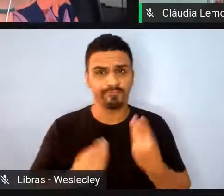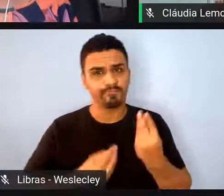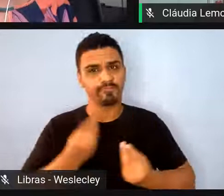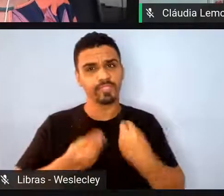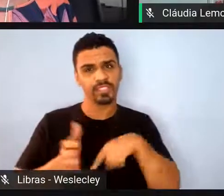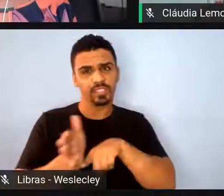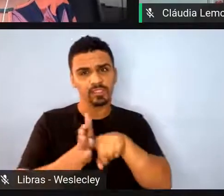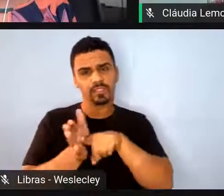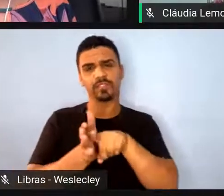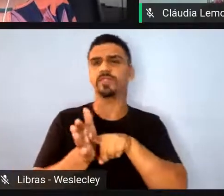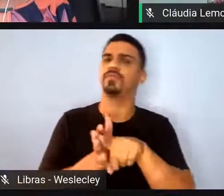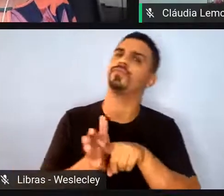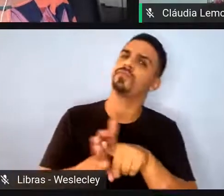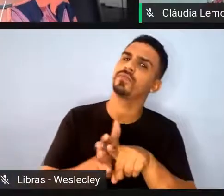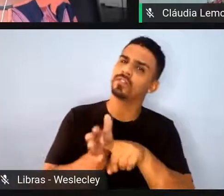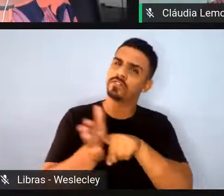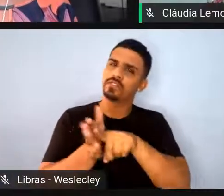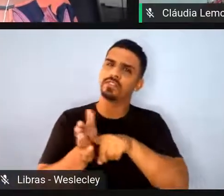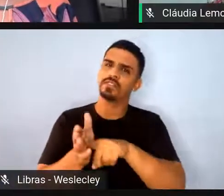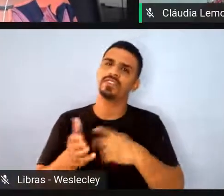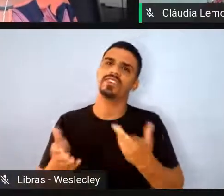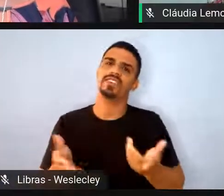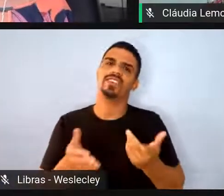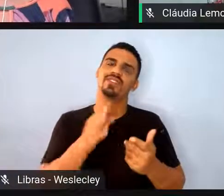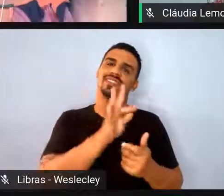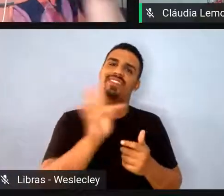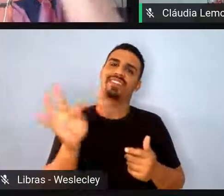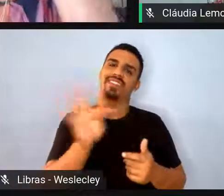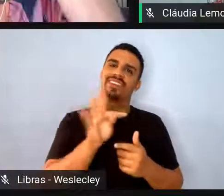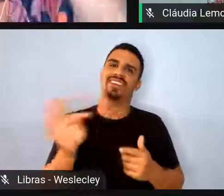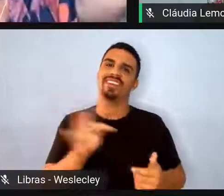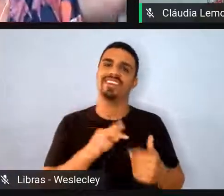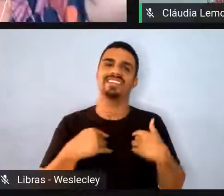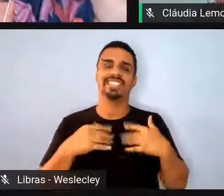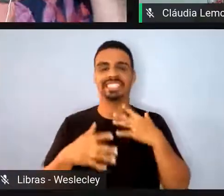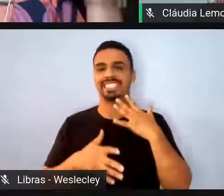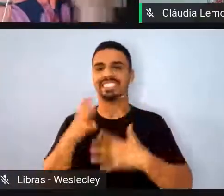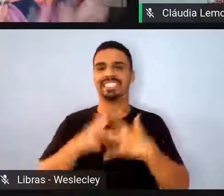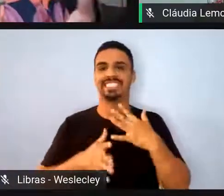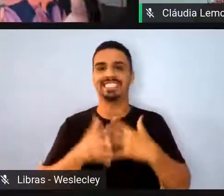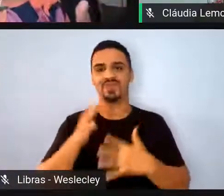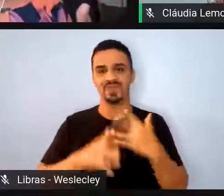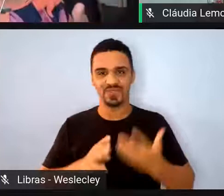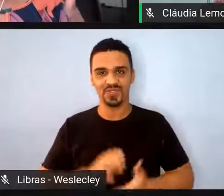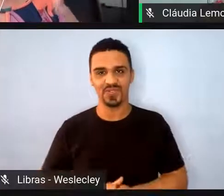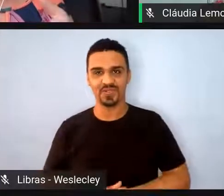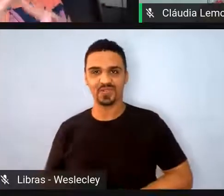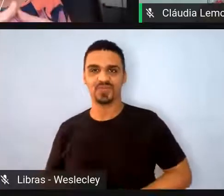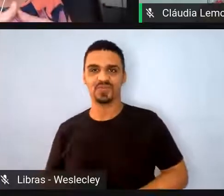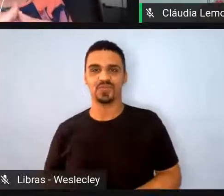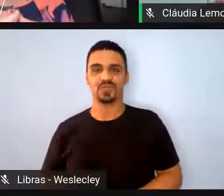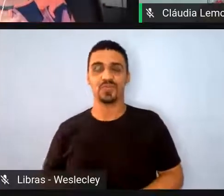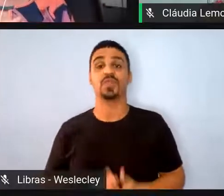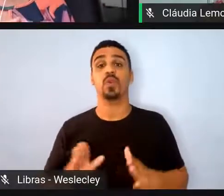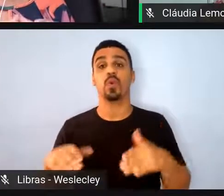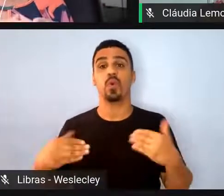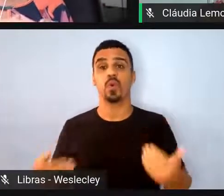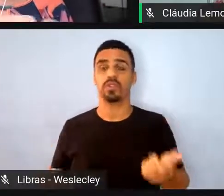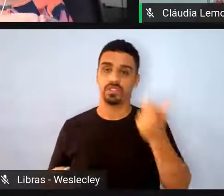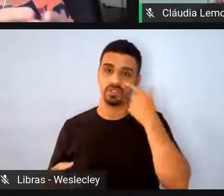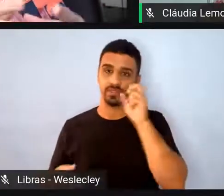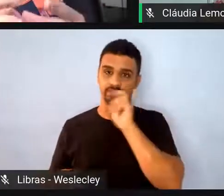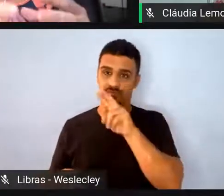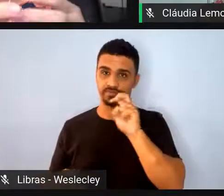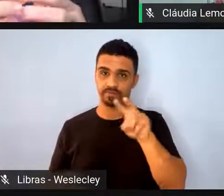verificar as transmissões, é tudo com T, né? Tudo com T, aí acaba ficando confuso. Quando a gente vai verificar as transmissões, a